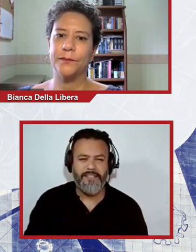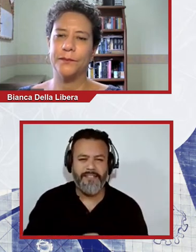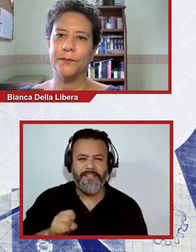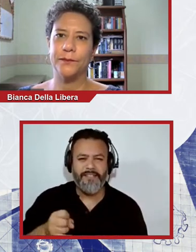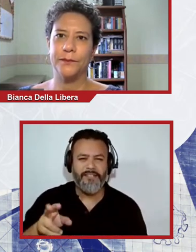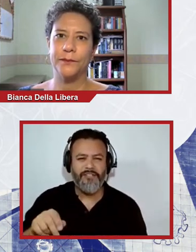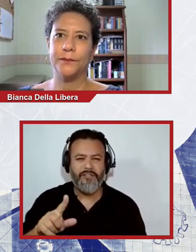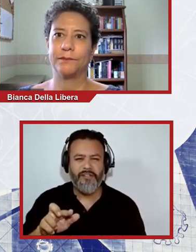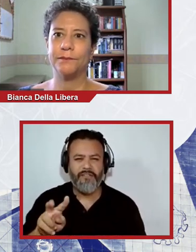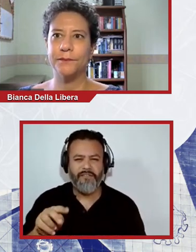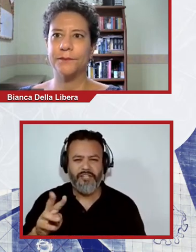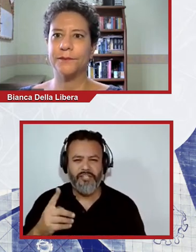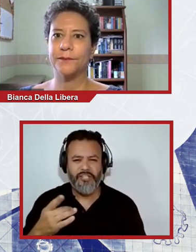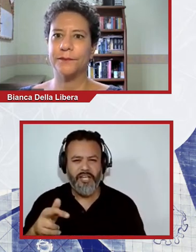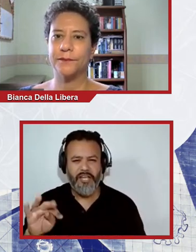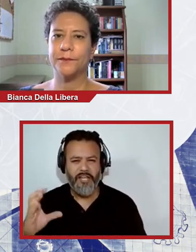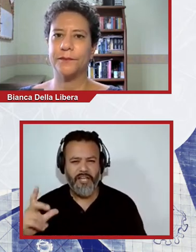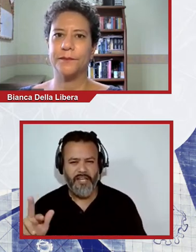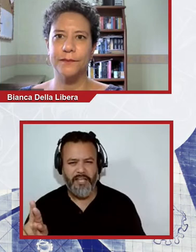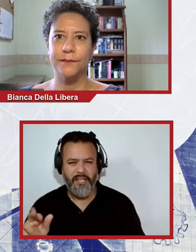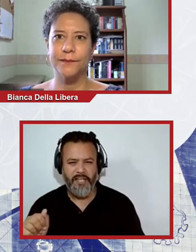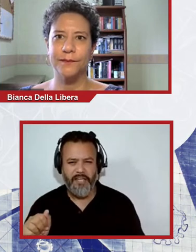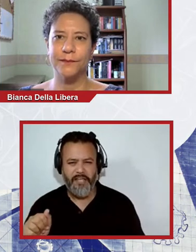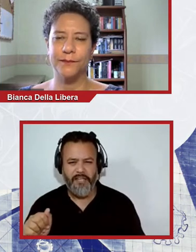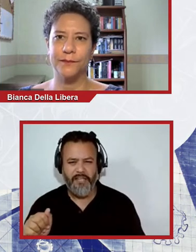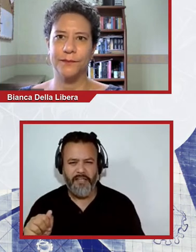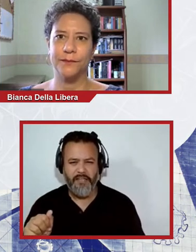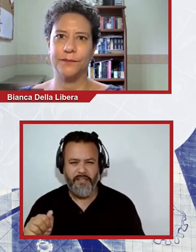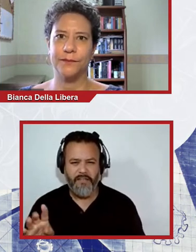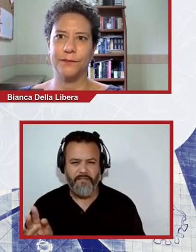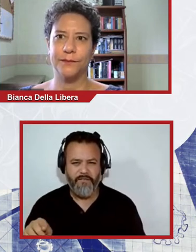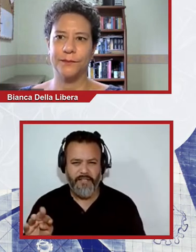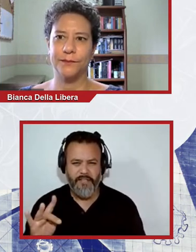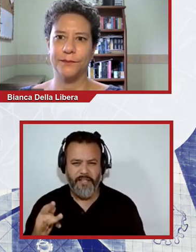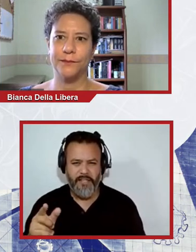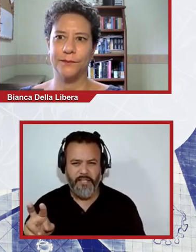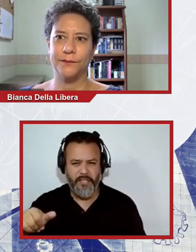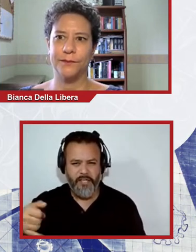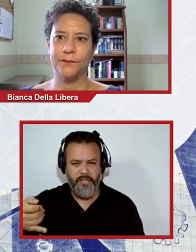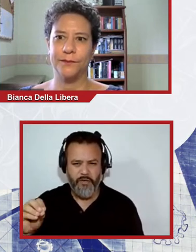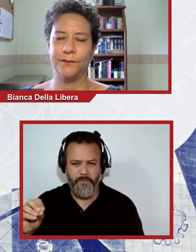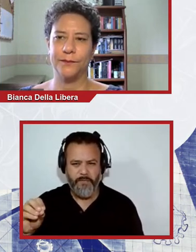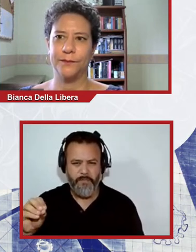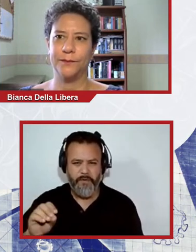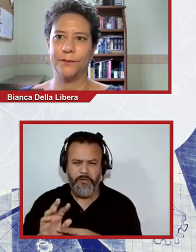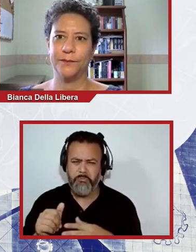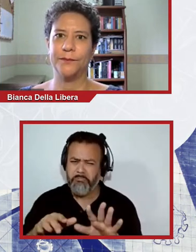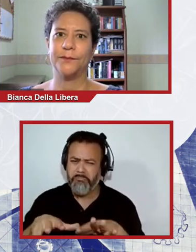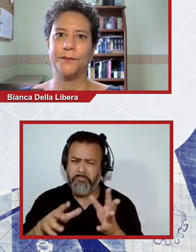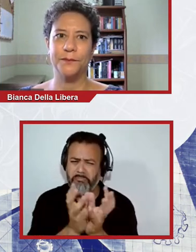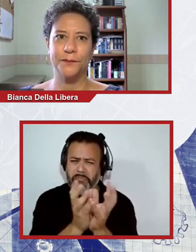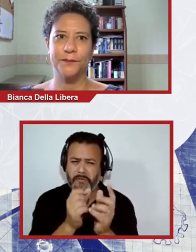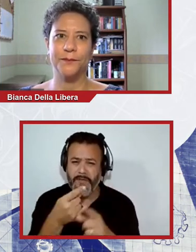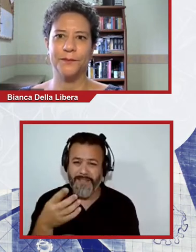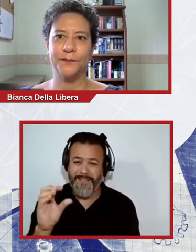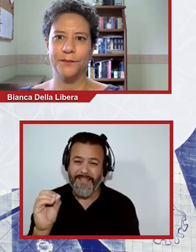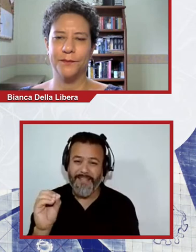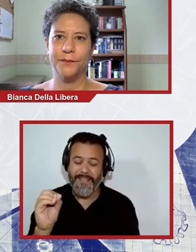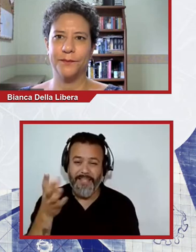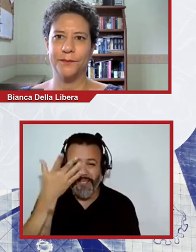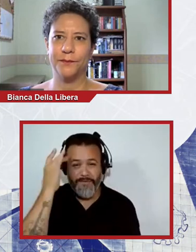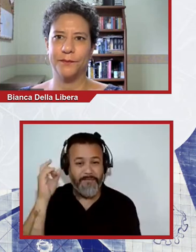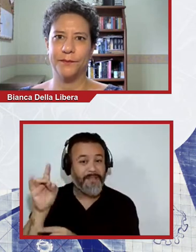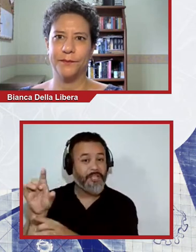Bechara, e o Beth Canejo. Era uma turma de, acho que de 10 pessoas. E é uma